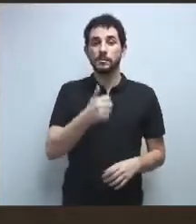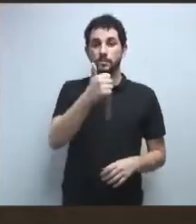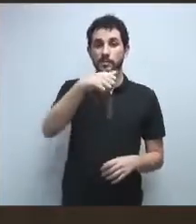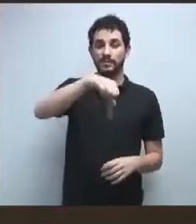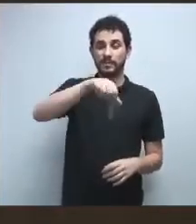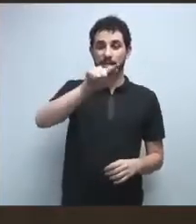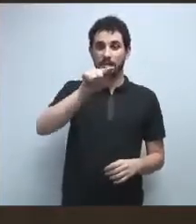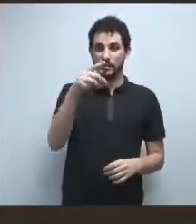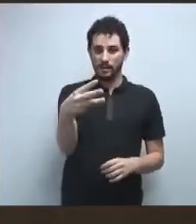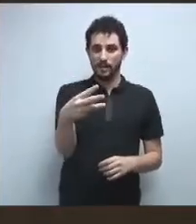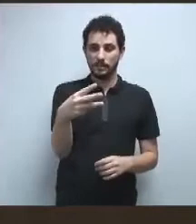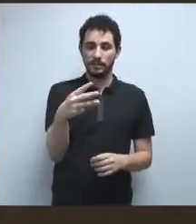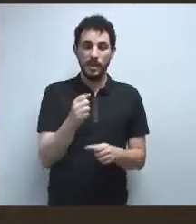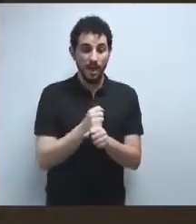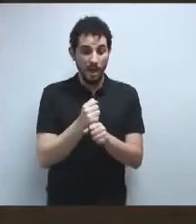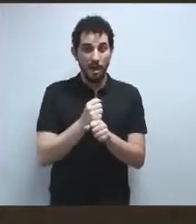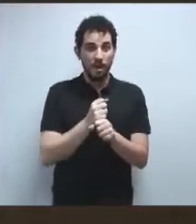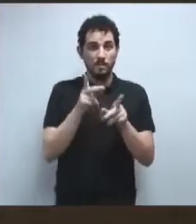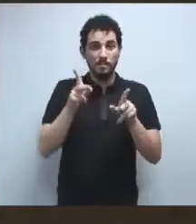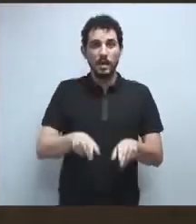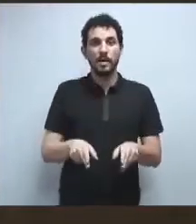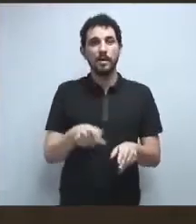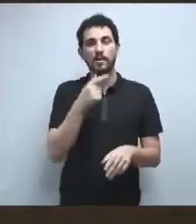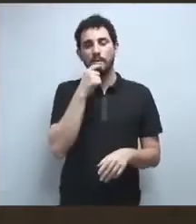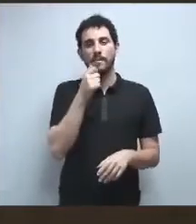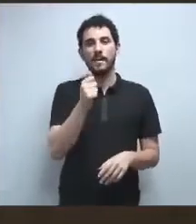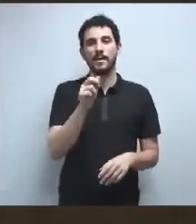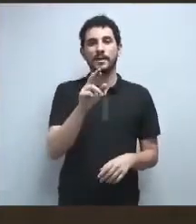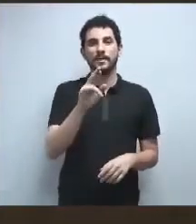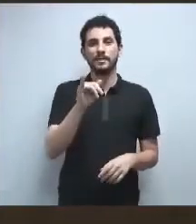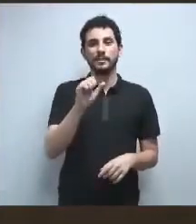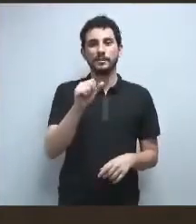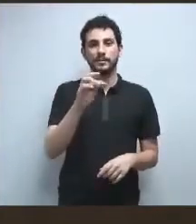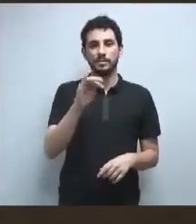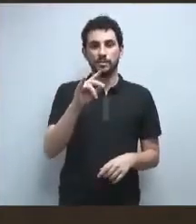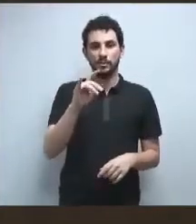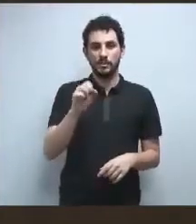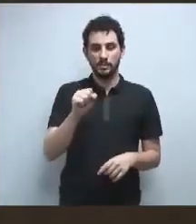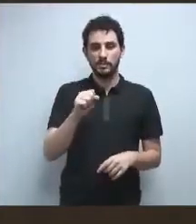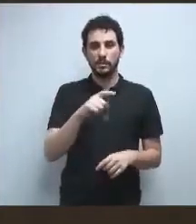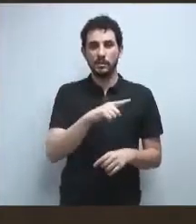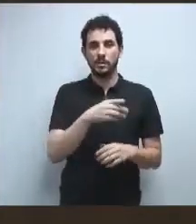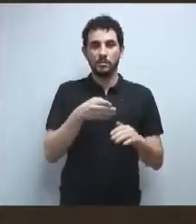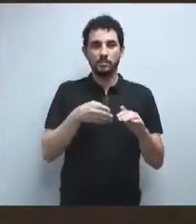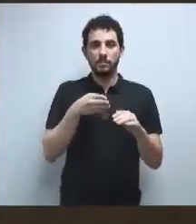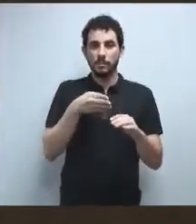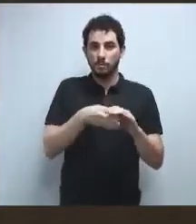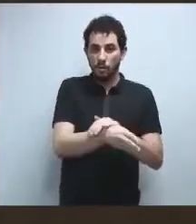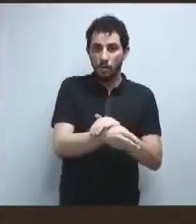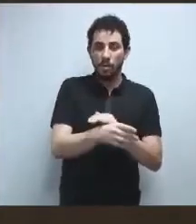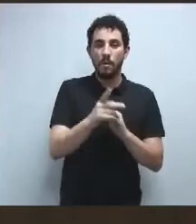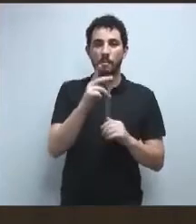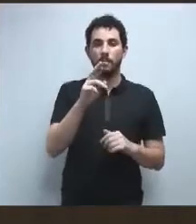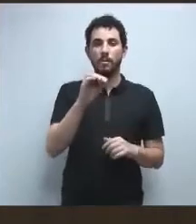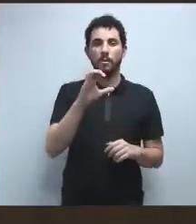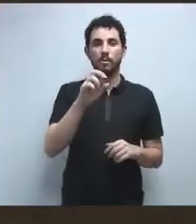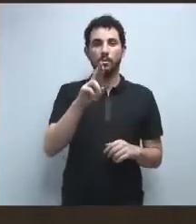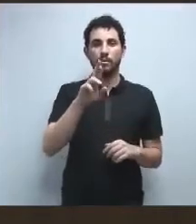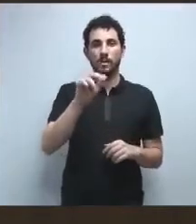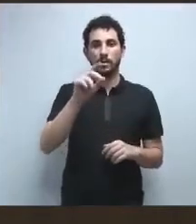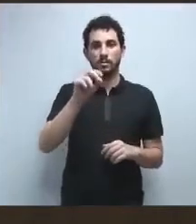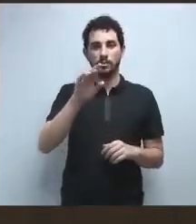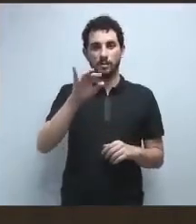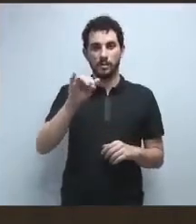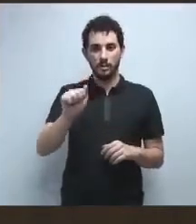portanto no mesmo ano que o aristides ingressou na procuradoria ia da república em